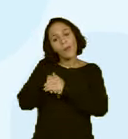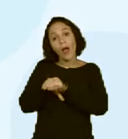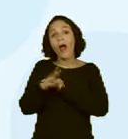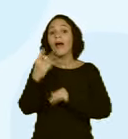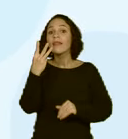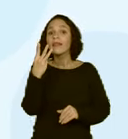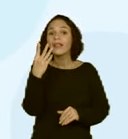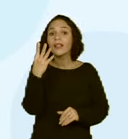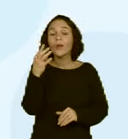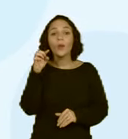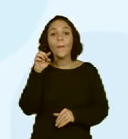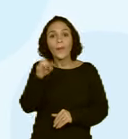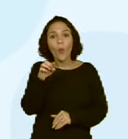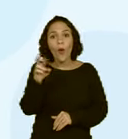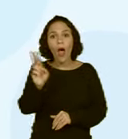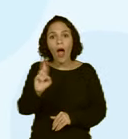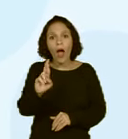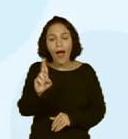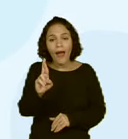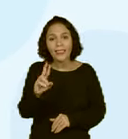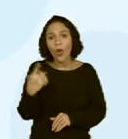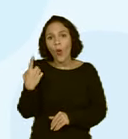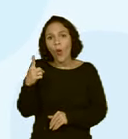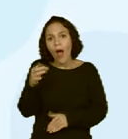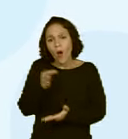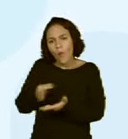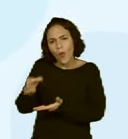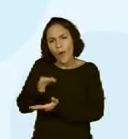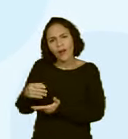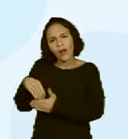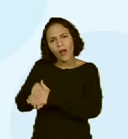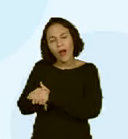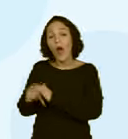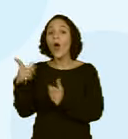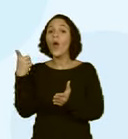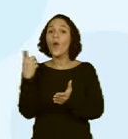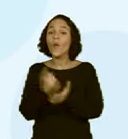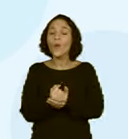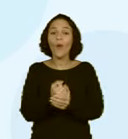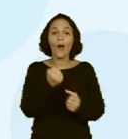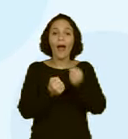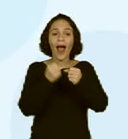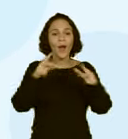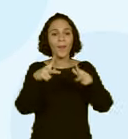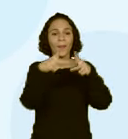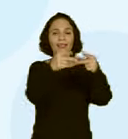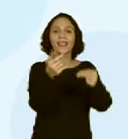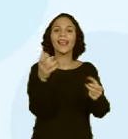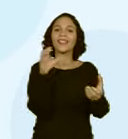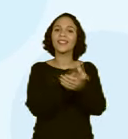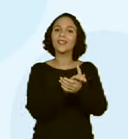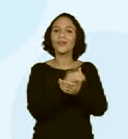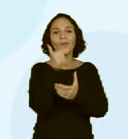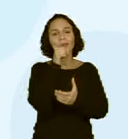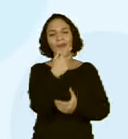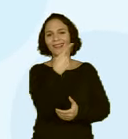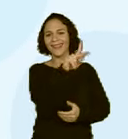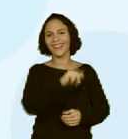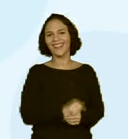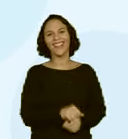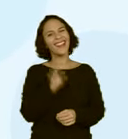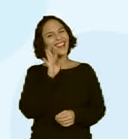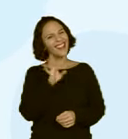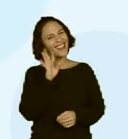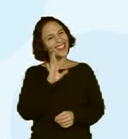mil em moedas de R$1. E ele comprou um carro para presentear a esposa dele. Olha que história legal, que